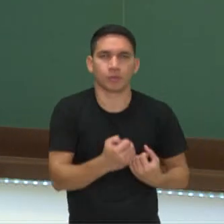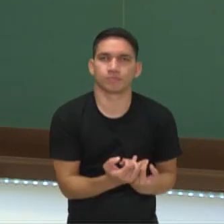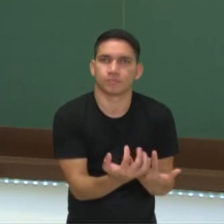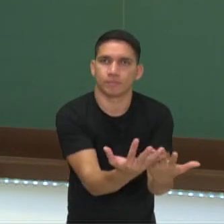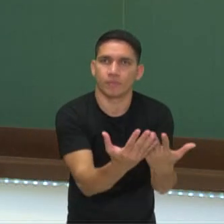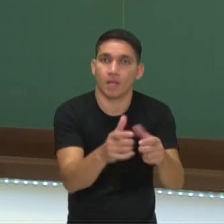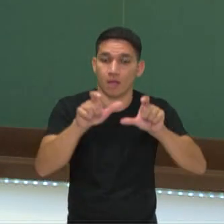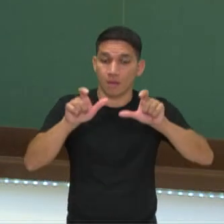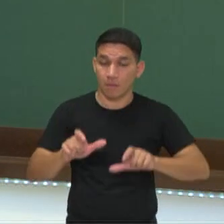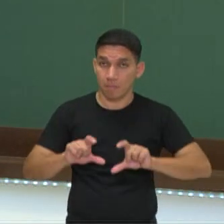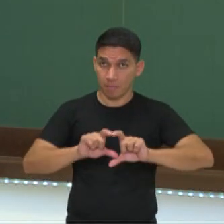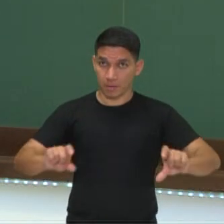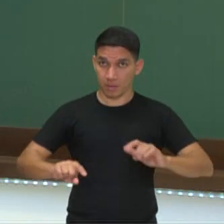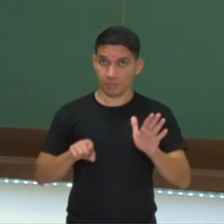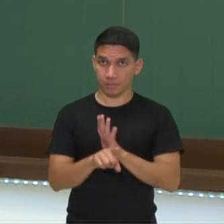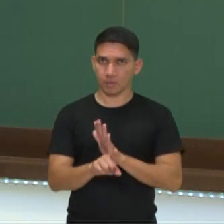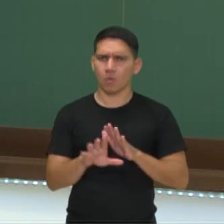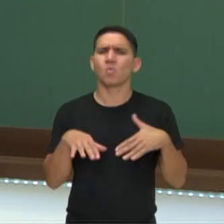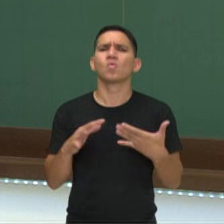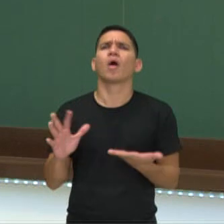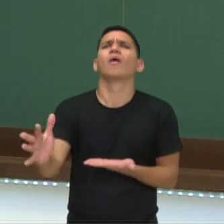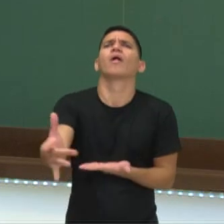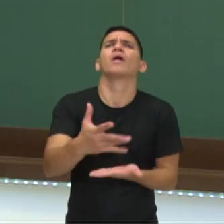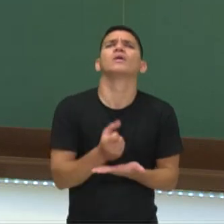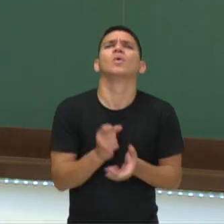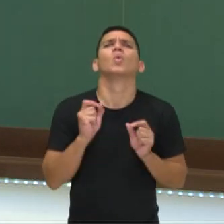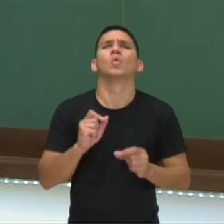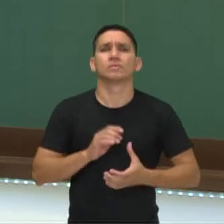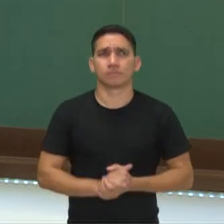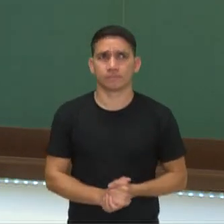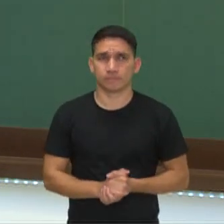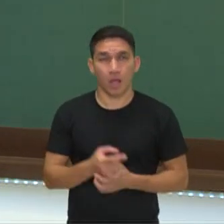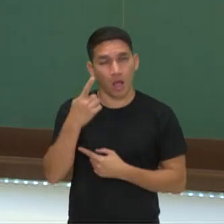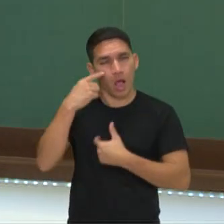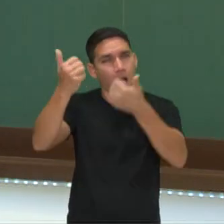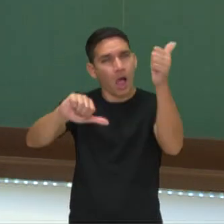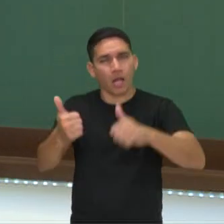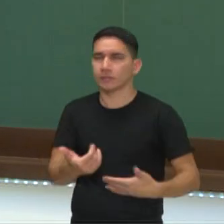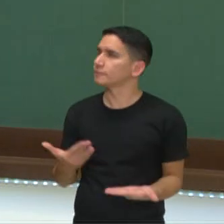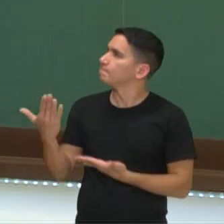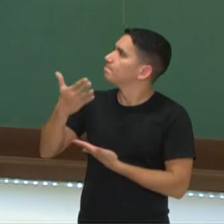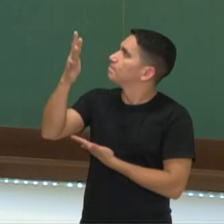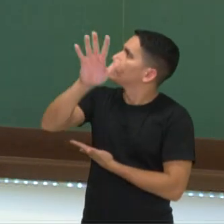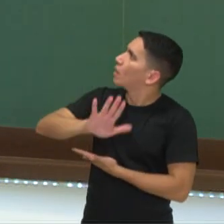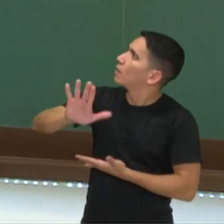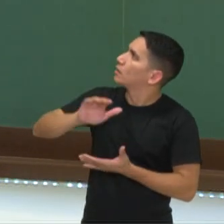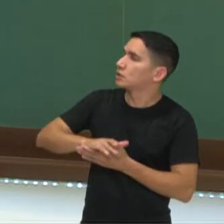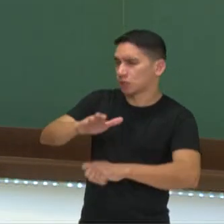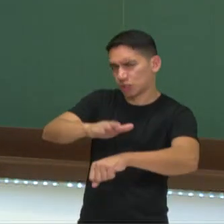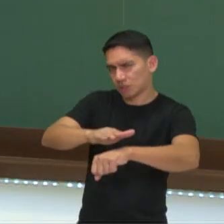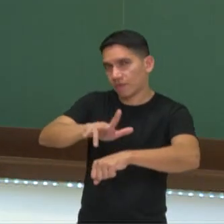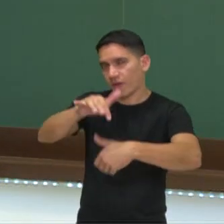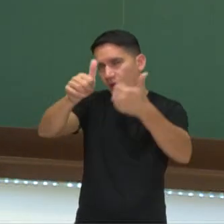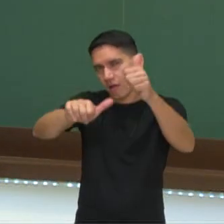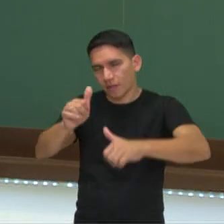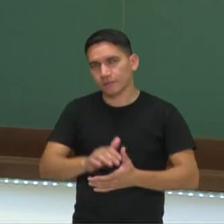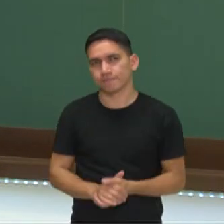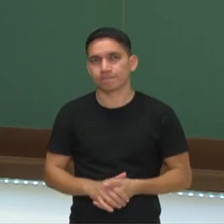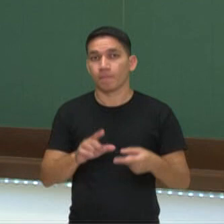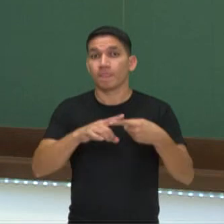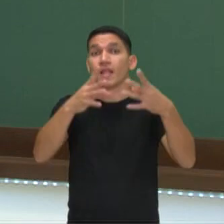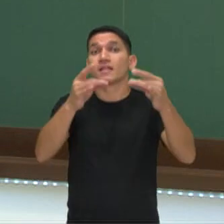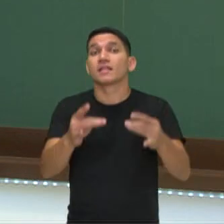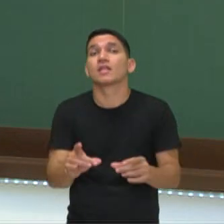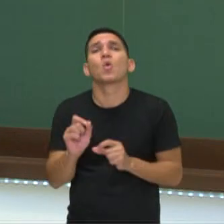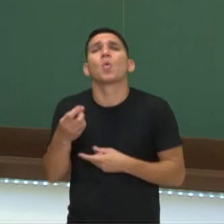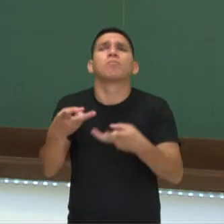pergunta: qual será a colheita? Dê uma boa olhada nessa imagem, vou te deixar um tempinho para isso. Como primeira tarefa, descreva a